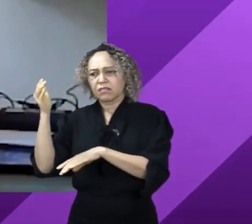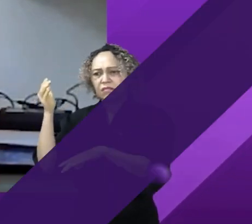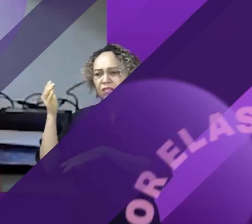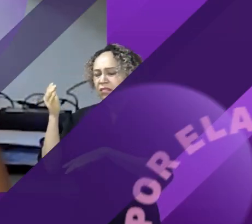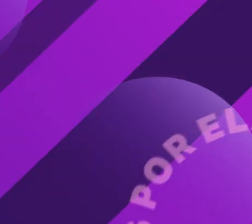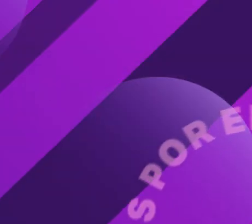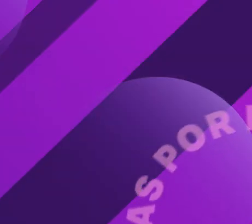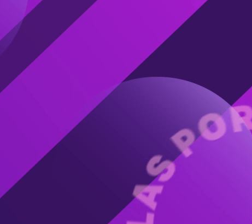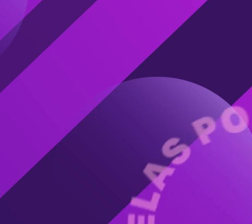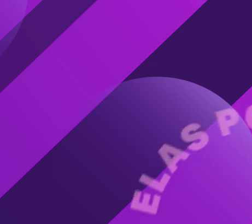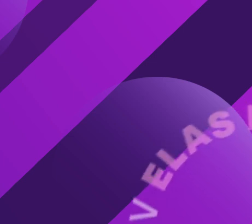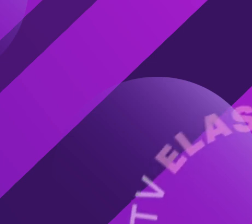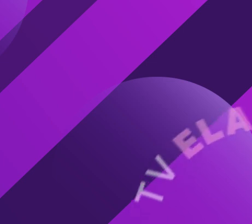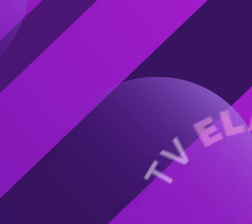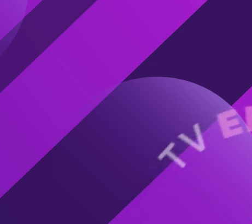independência.